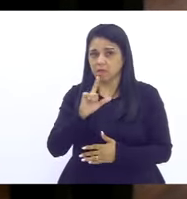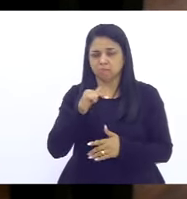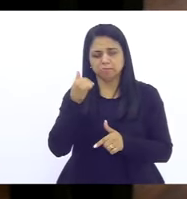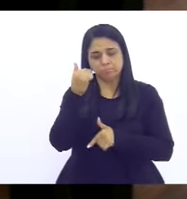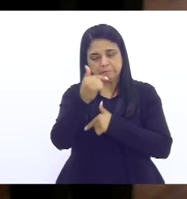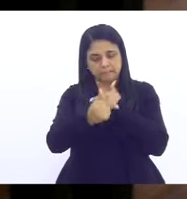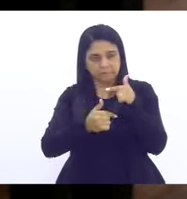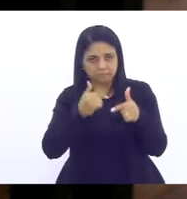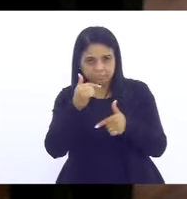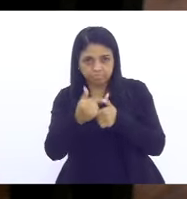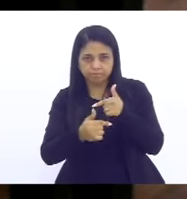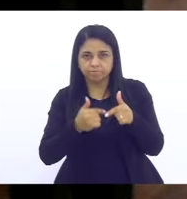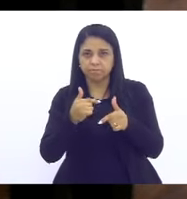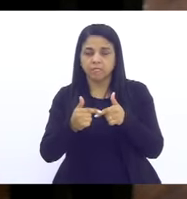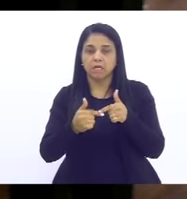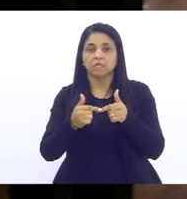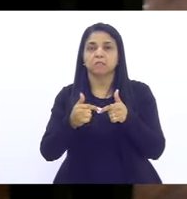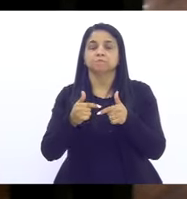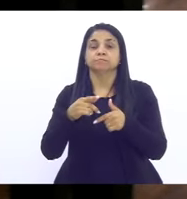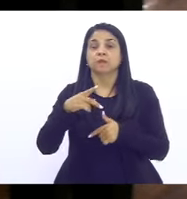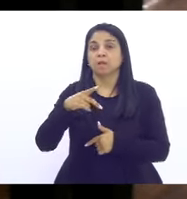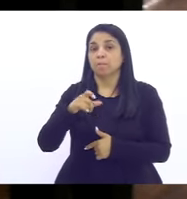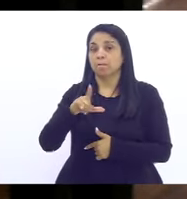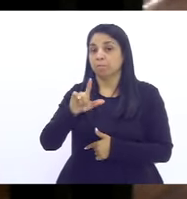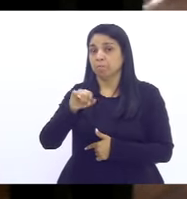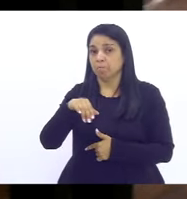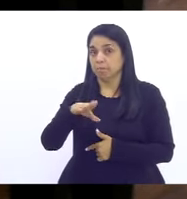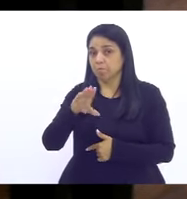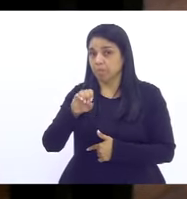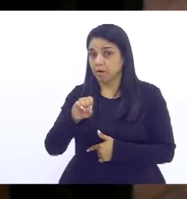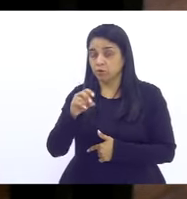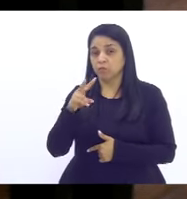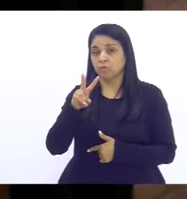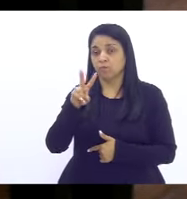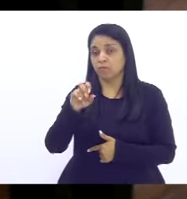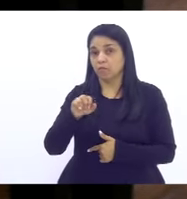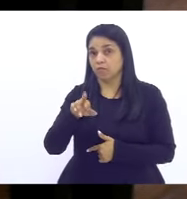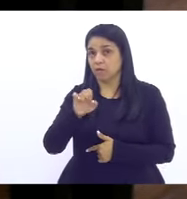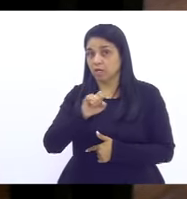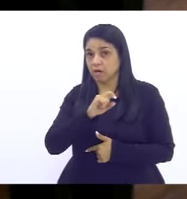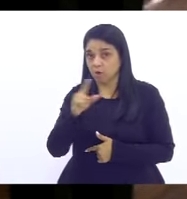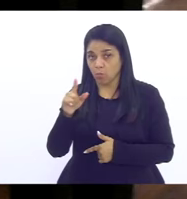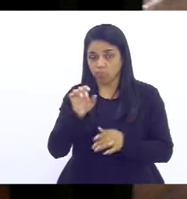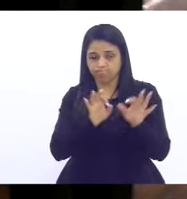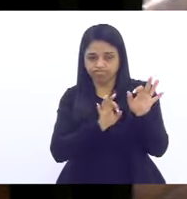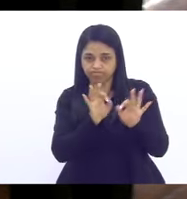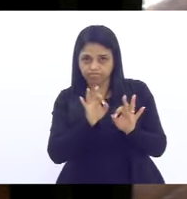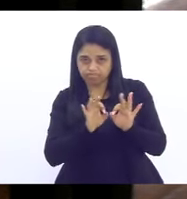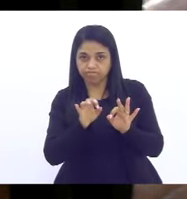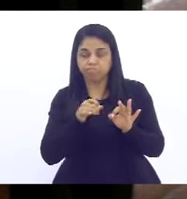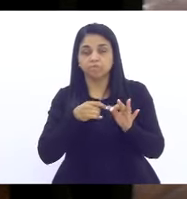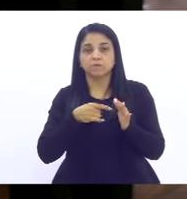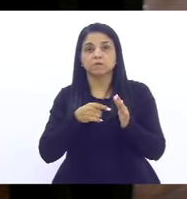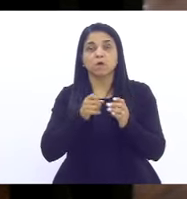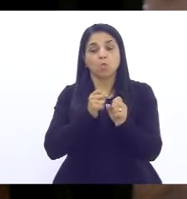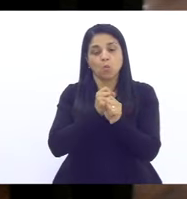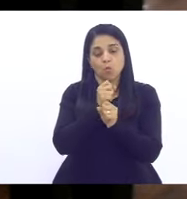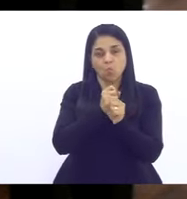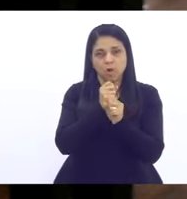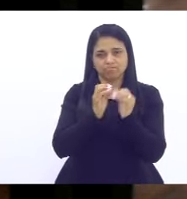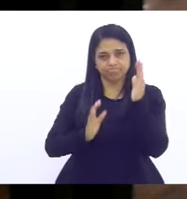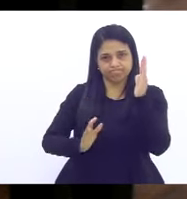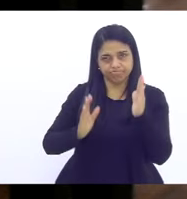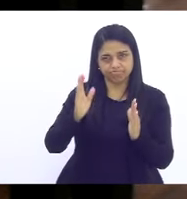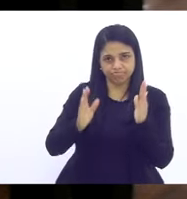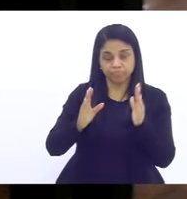trabalha no que a gente chama de plano verão. Então, a gente passa o ano daquilo que a gente chama de tempo seco, que é o período onde